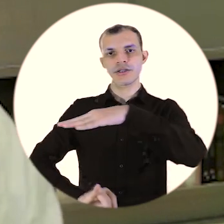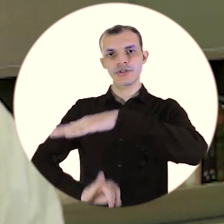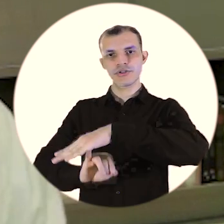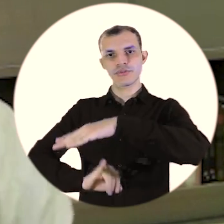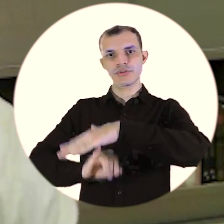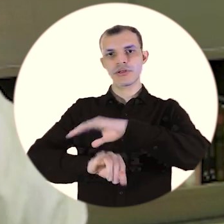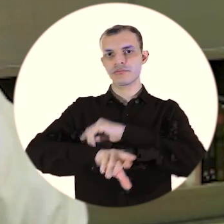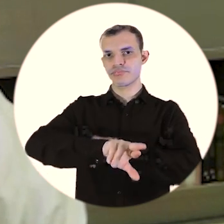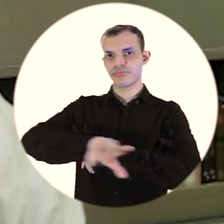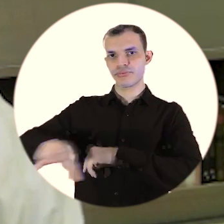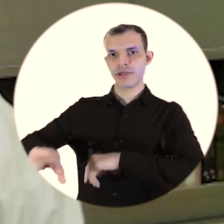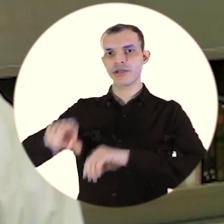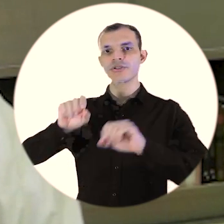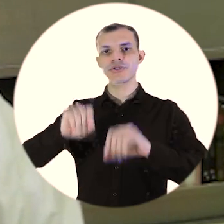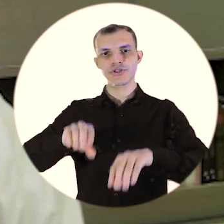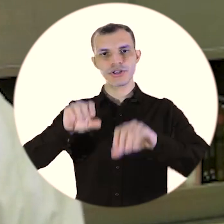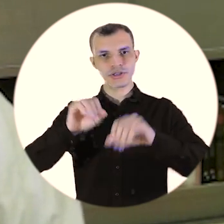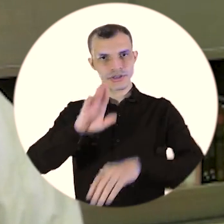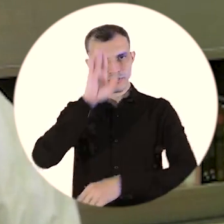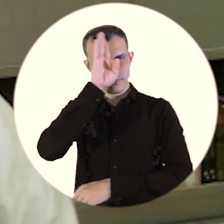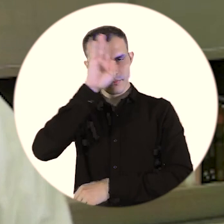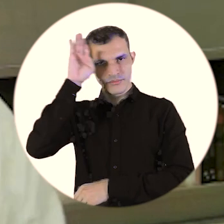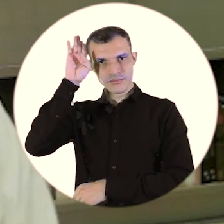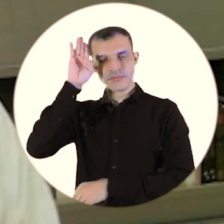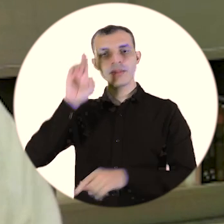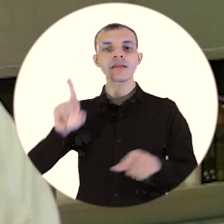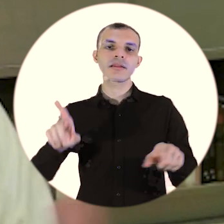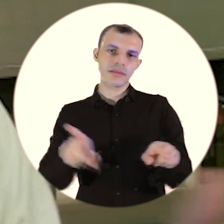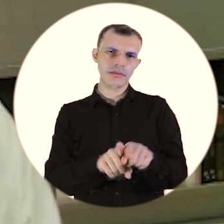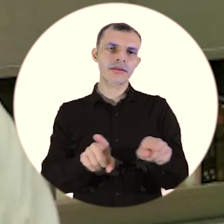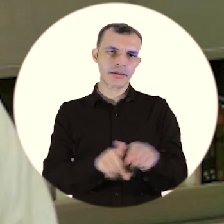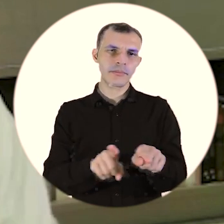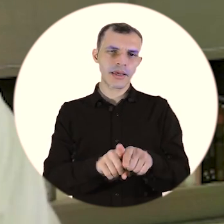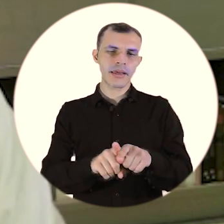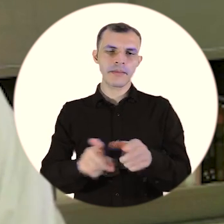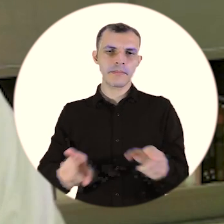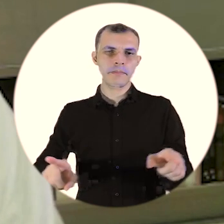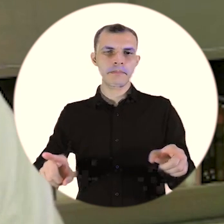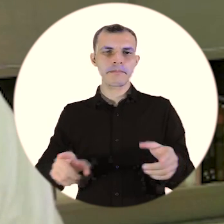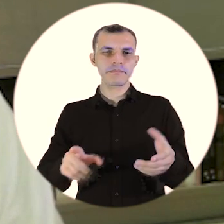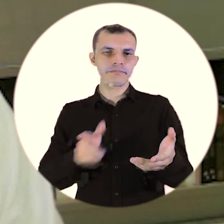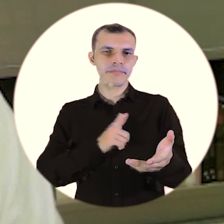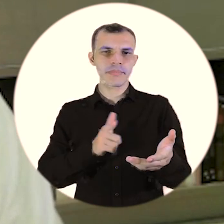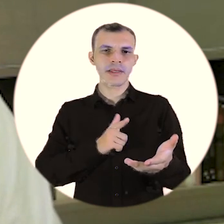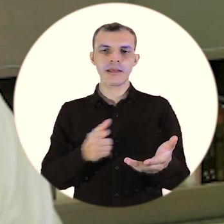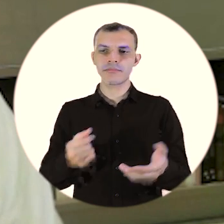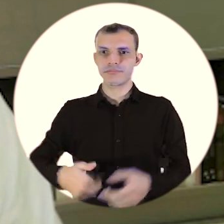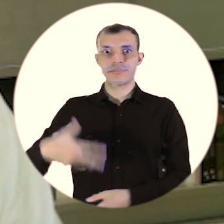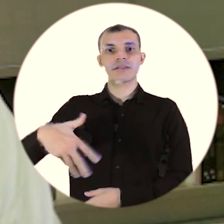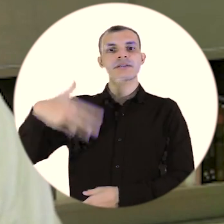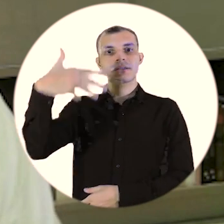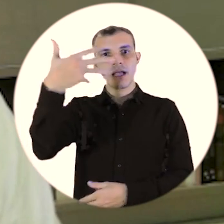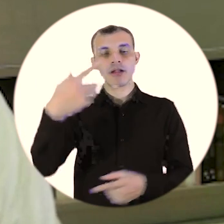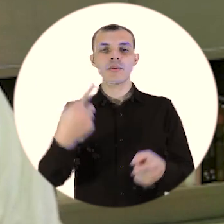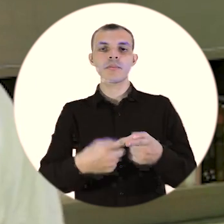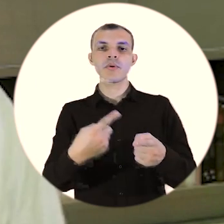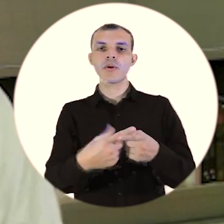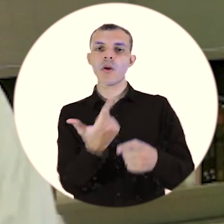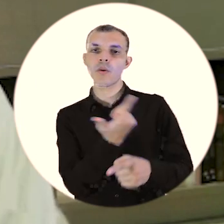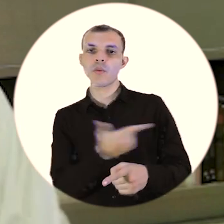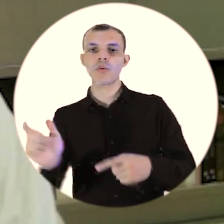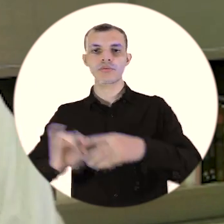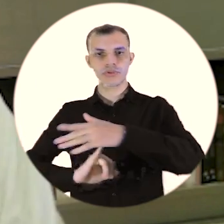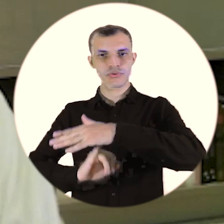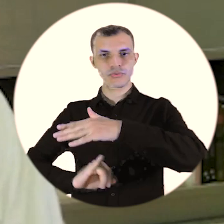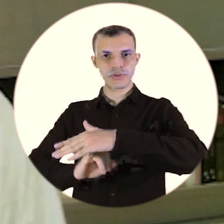com instituições de ensino superior e, obviamente, dentro dessa parceria você tem um aumento dos custos, porque a instituição de